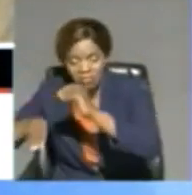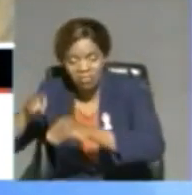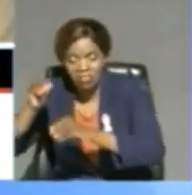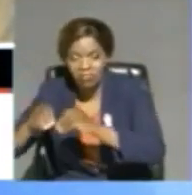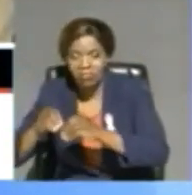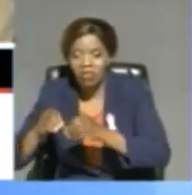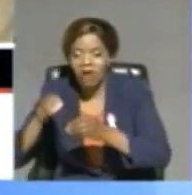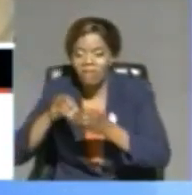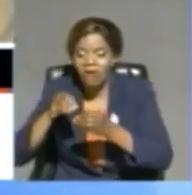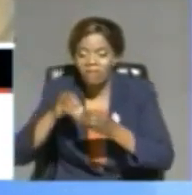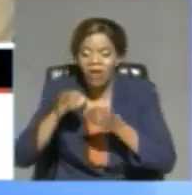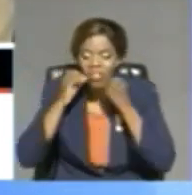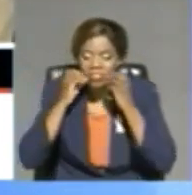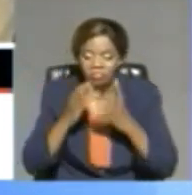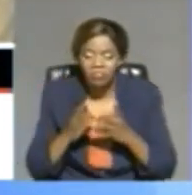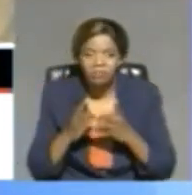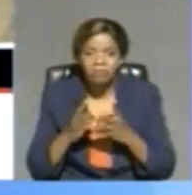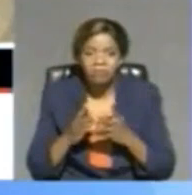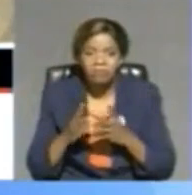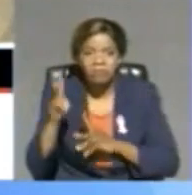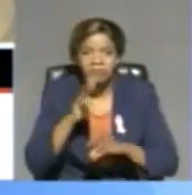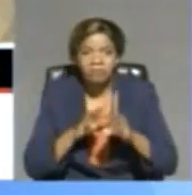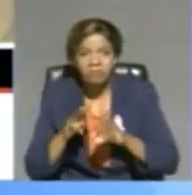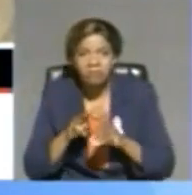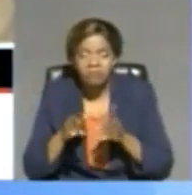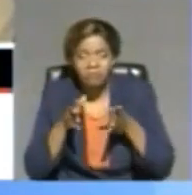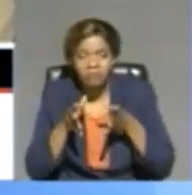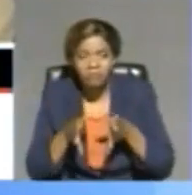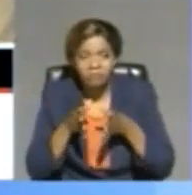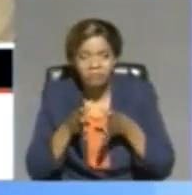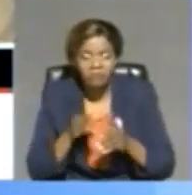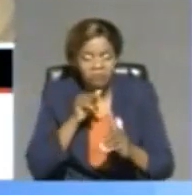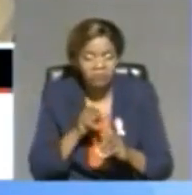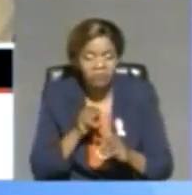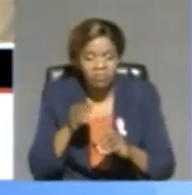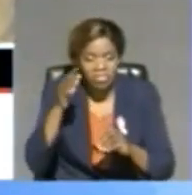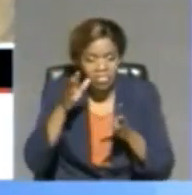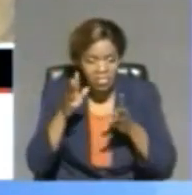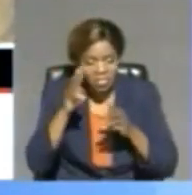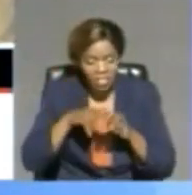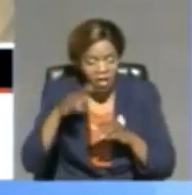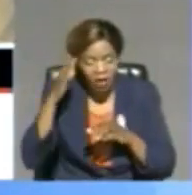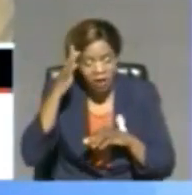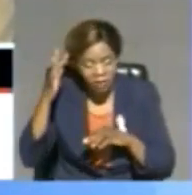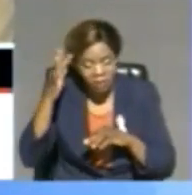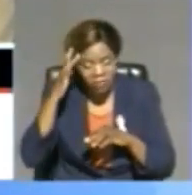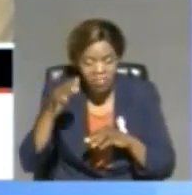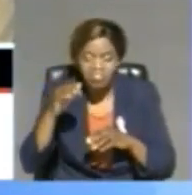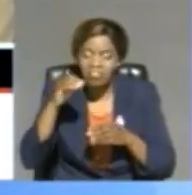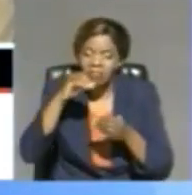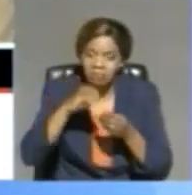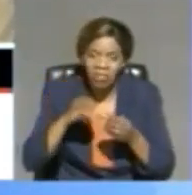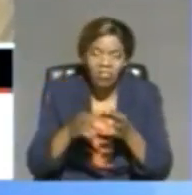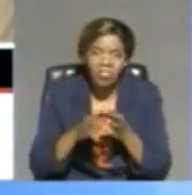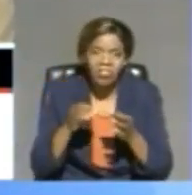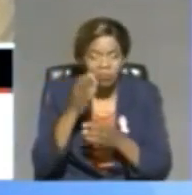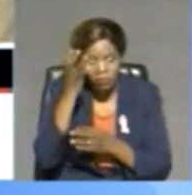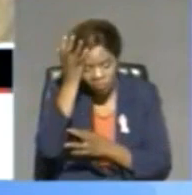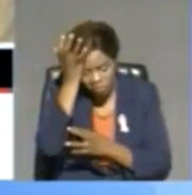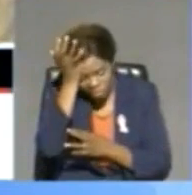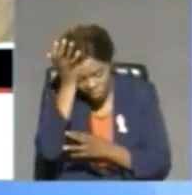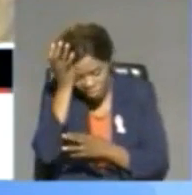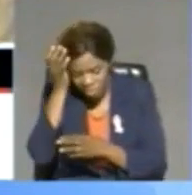deveria estar, nesse momento, já numa contagem regressiva, para uma reflexão mais profunda sobre a consciência do voto e